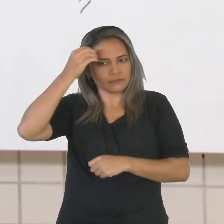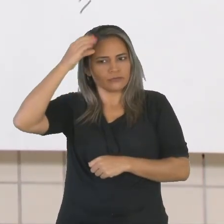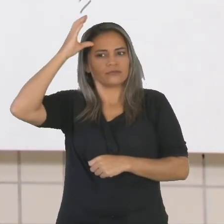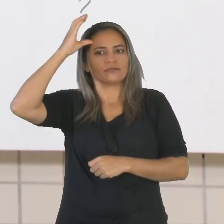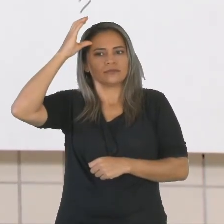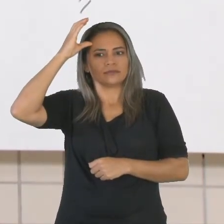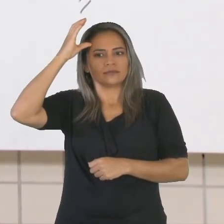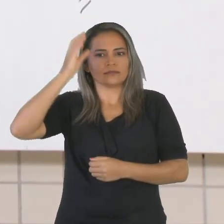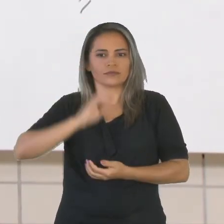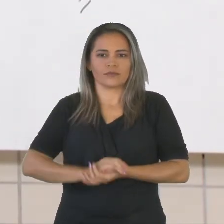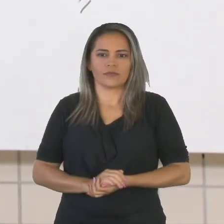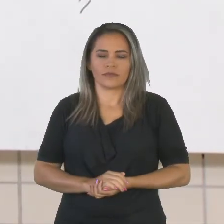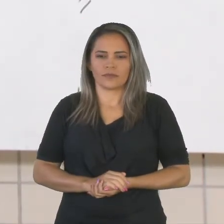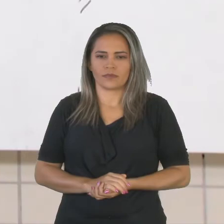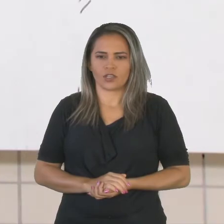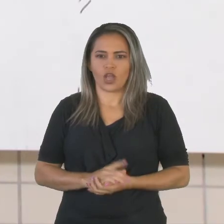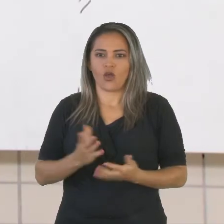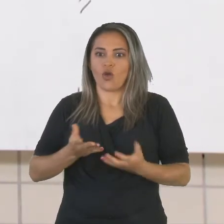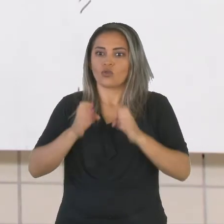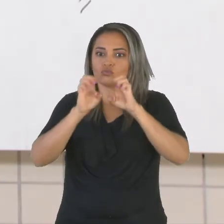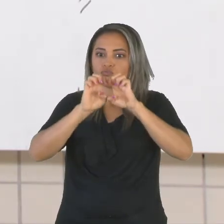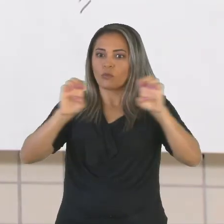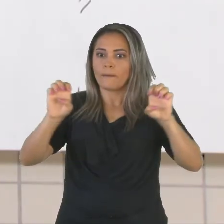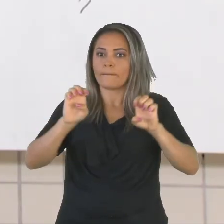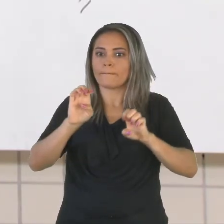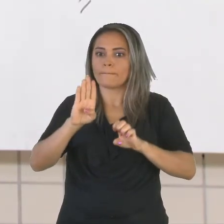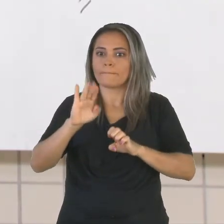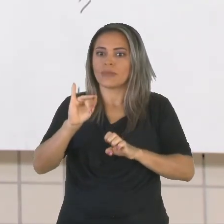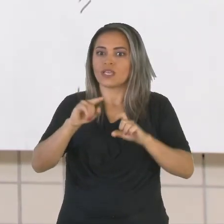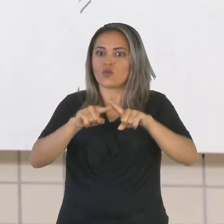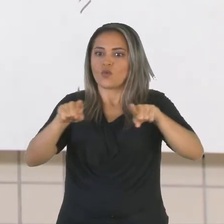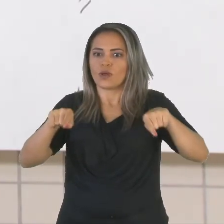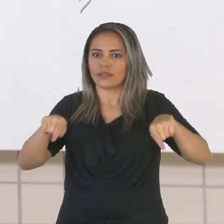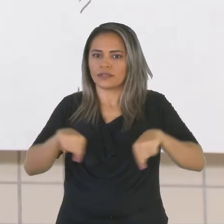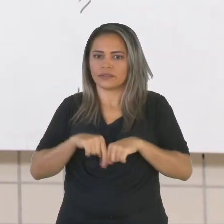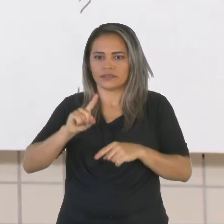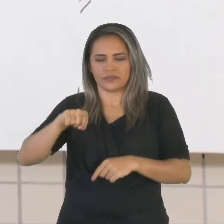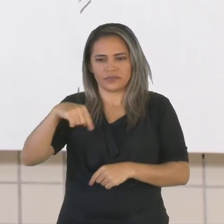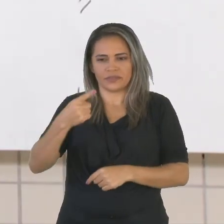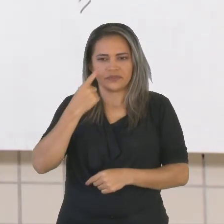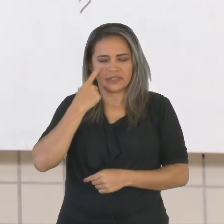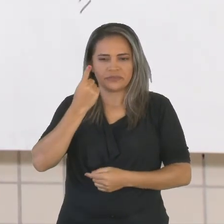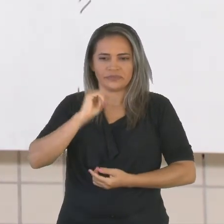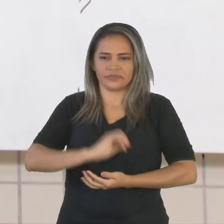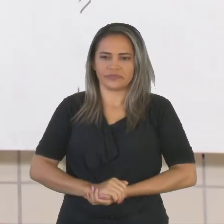Agora vamos estudar um pouquinho de equação biquadrada. A gente se vê por lá, ok?